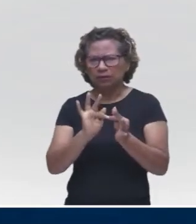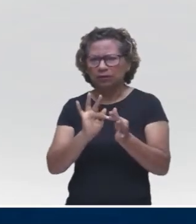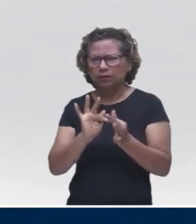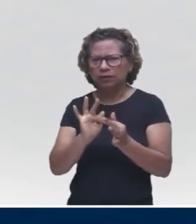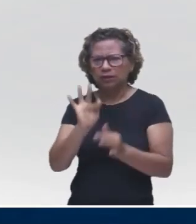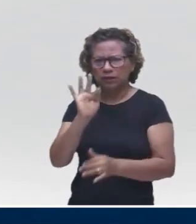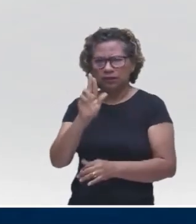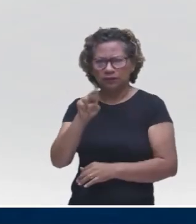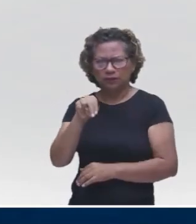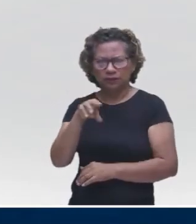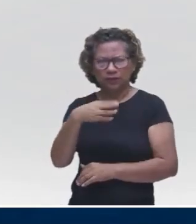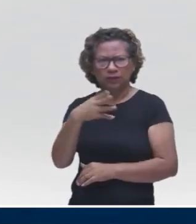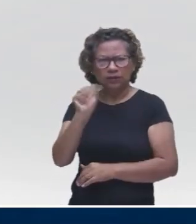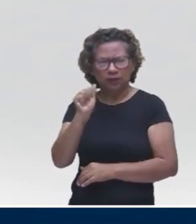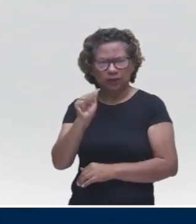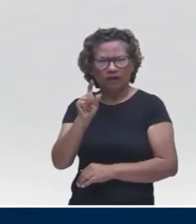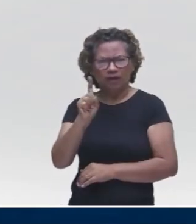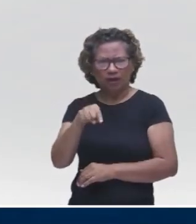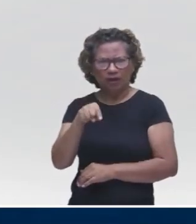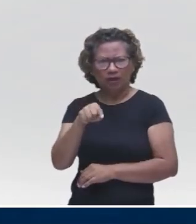F de x